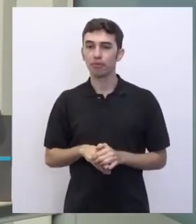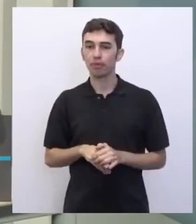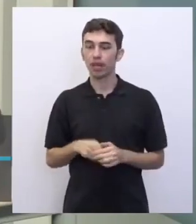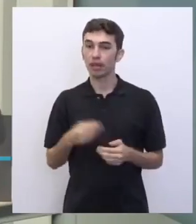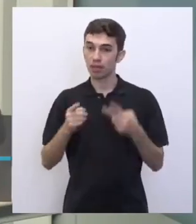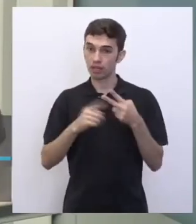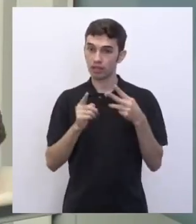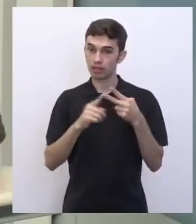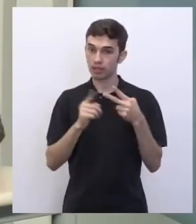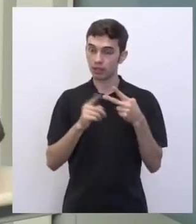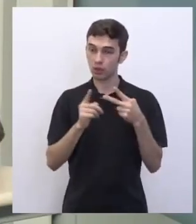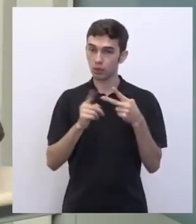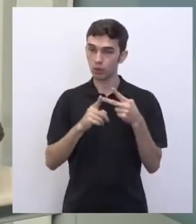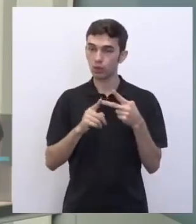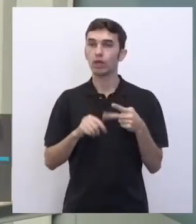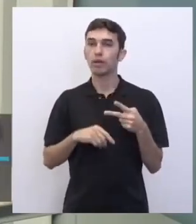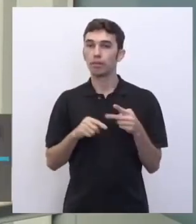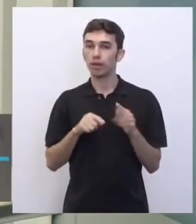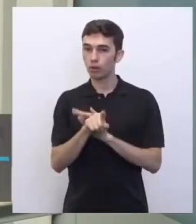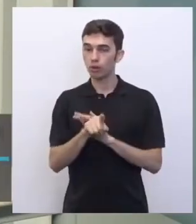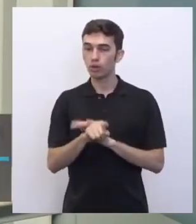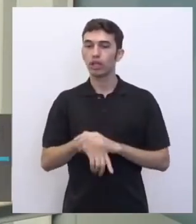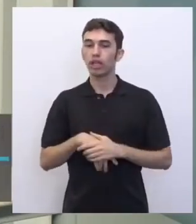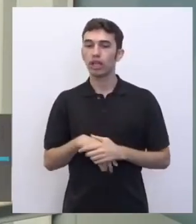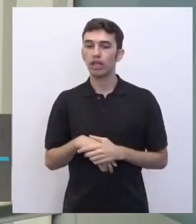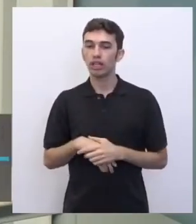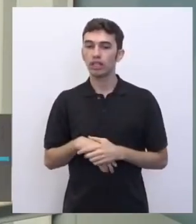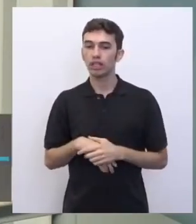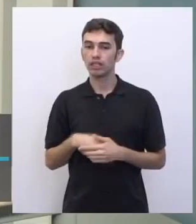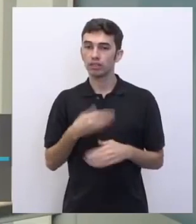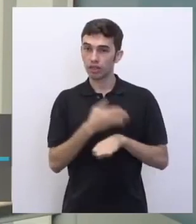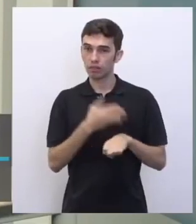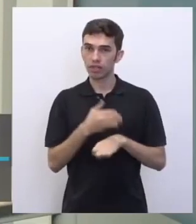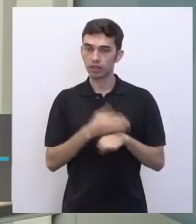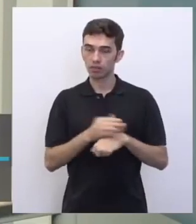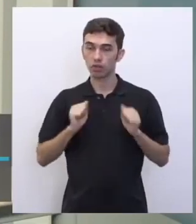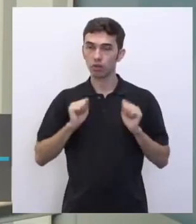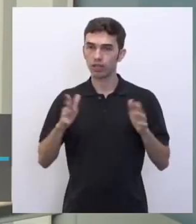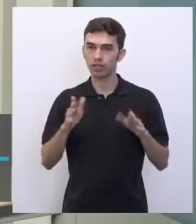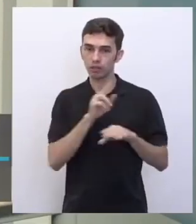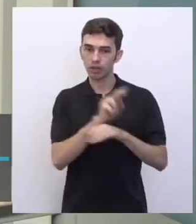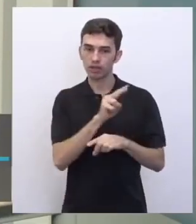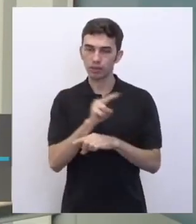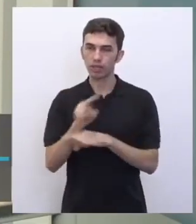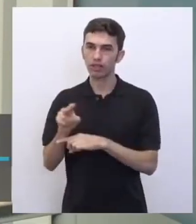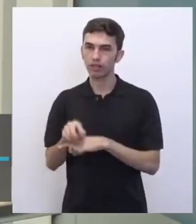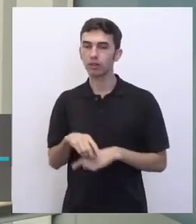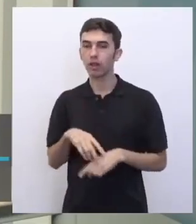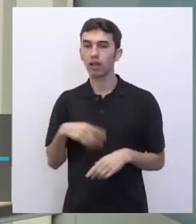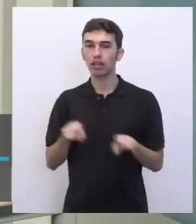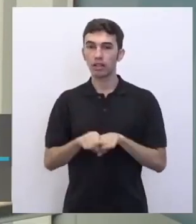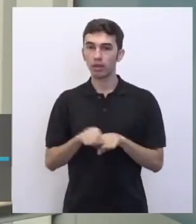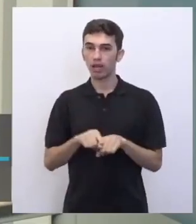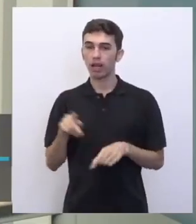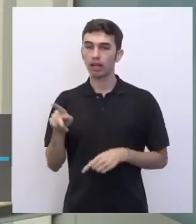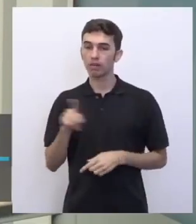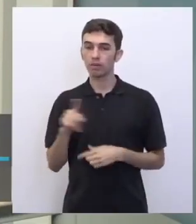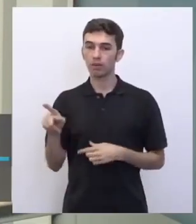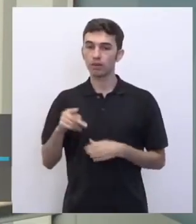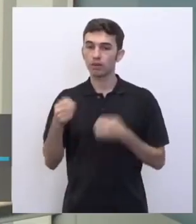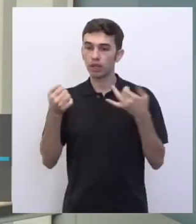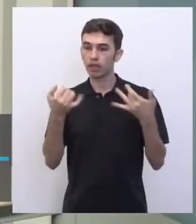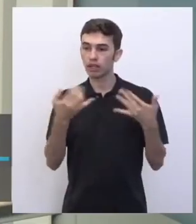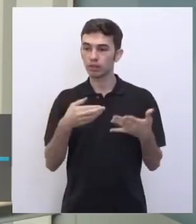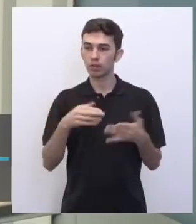já participou de alguma ação de preservação, né, chegou aqui para a gente a escola do Jataí, em Luiz Antônio,